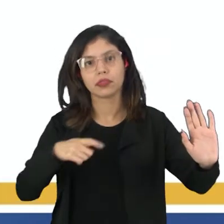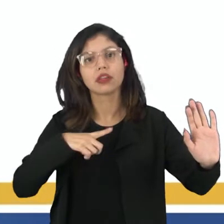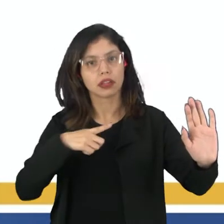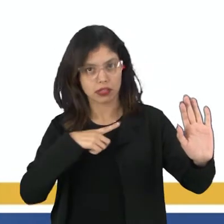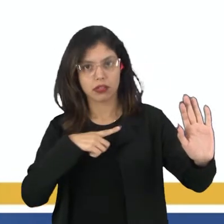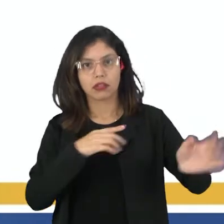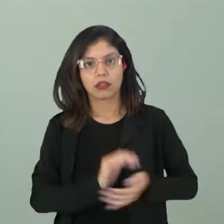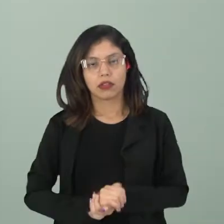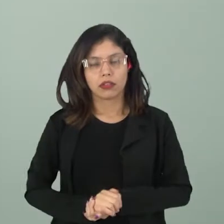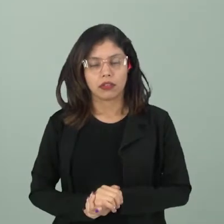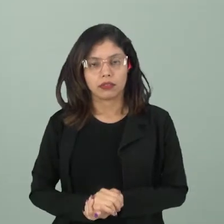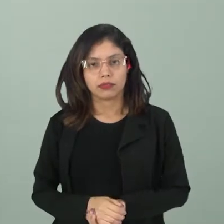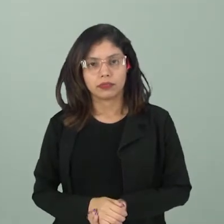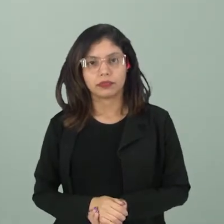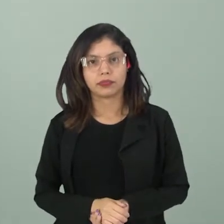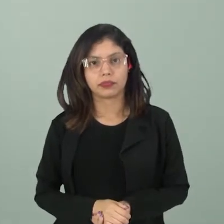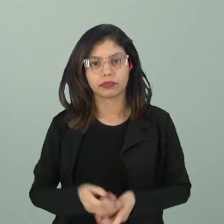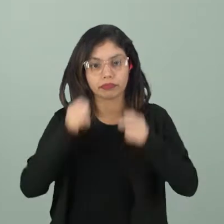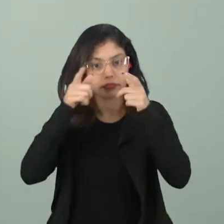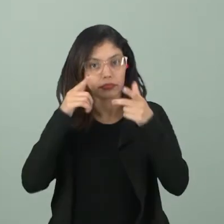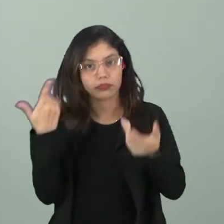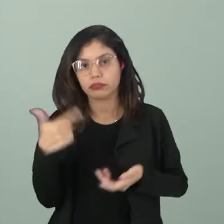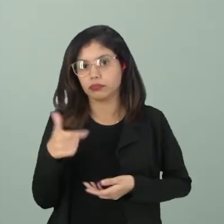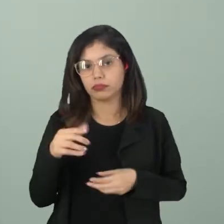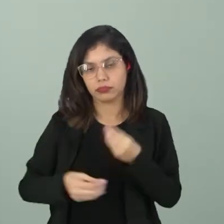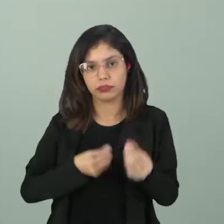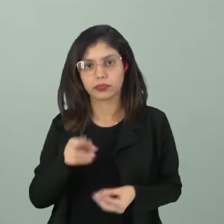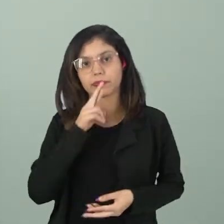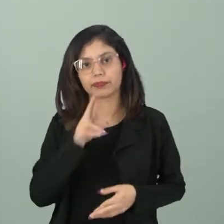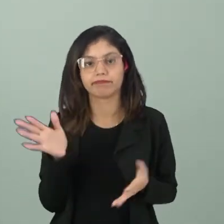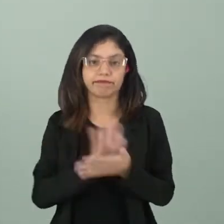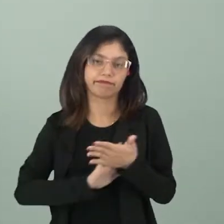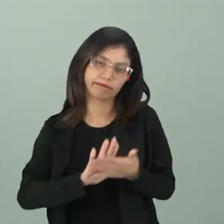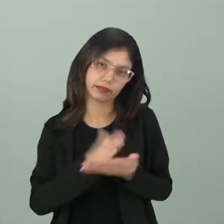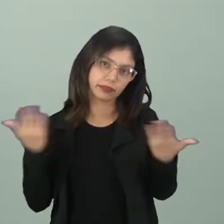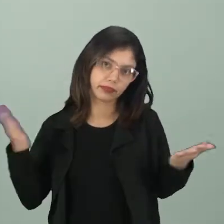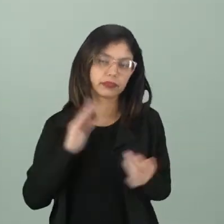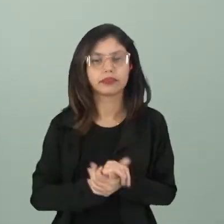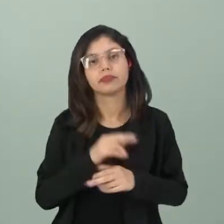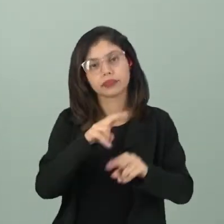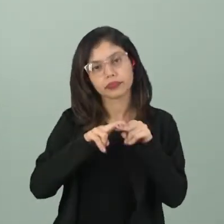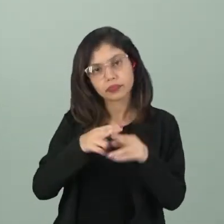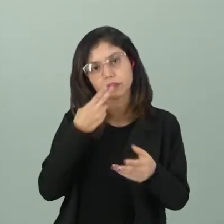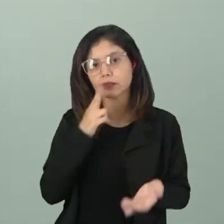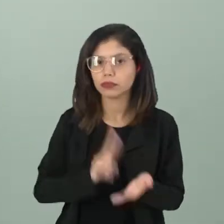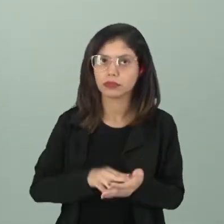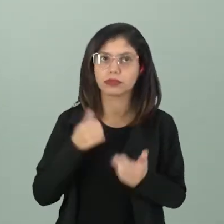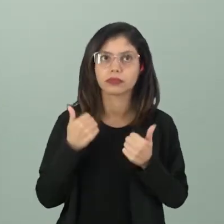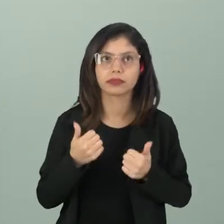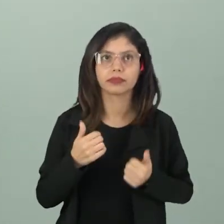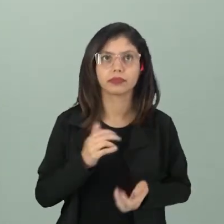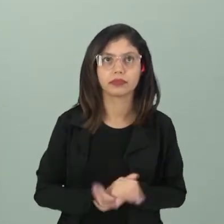tinha a situação, tá? Então não deram atenção e não foi resolvido. Então por isso é o motivo da carta.